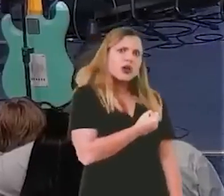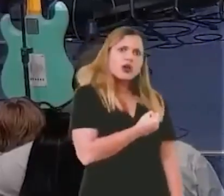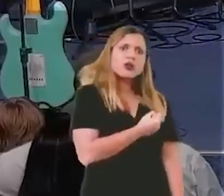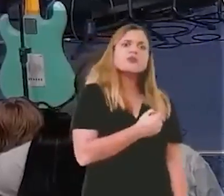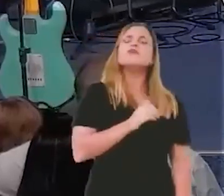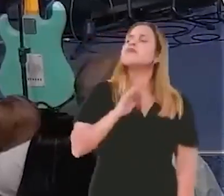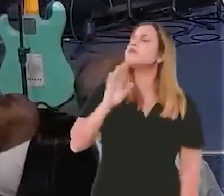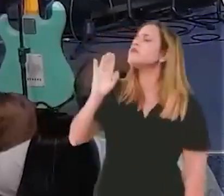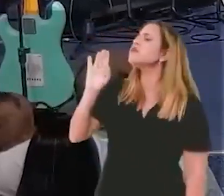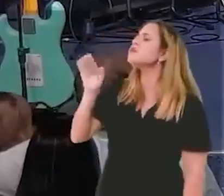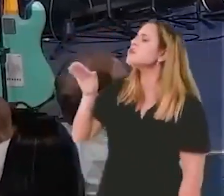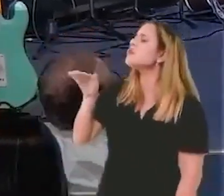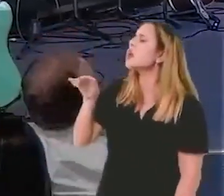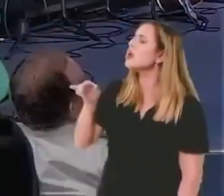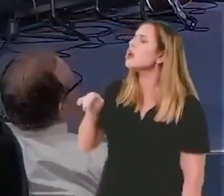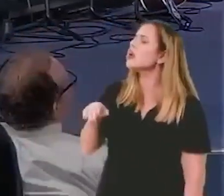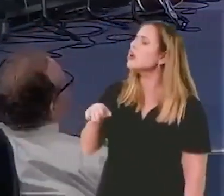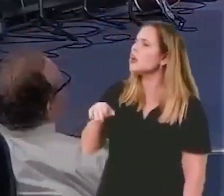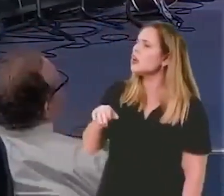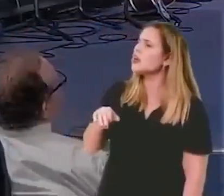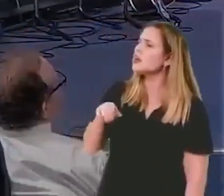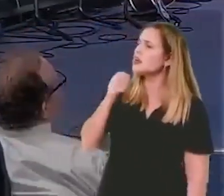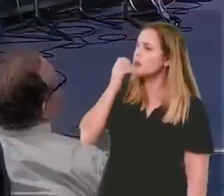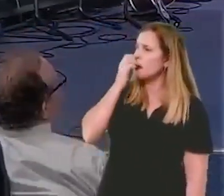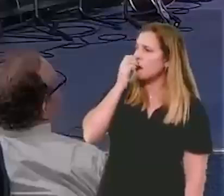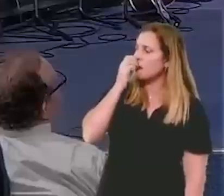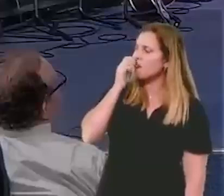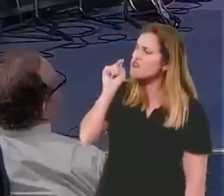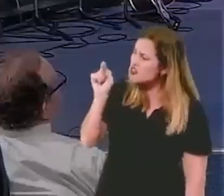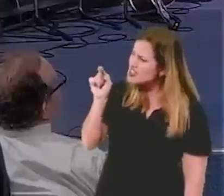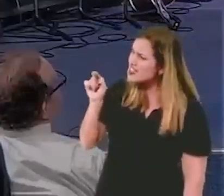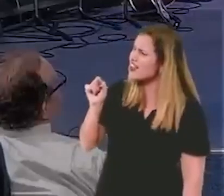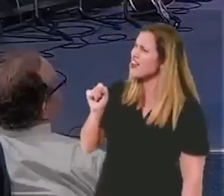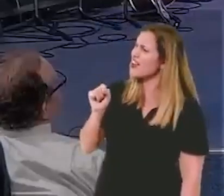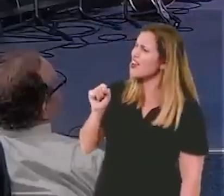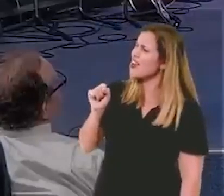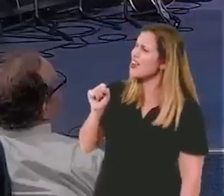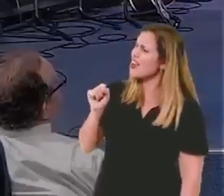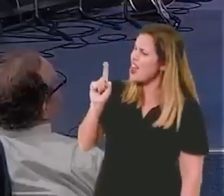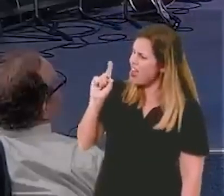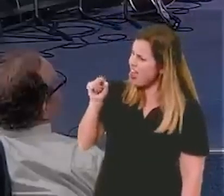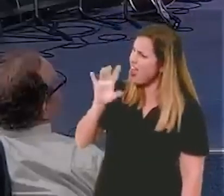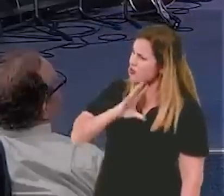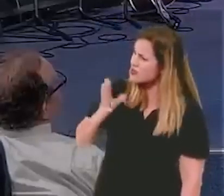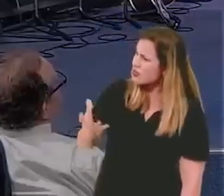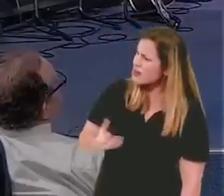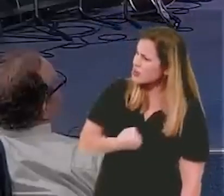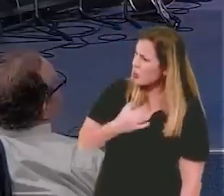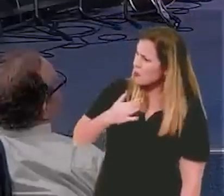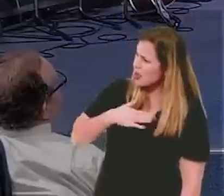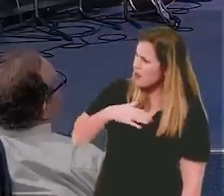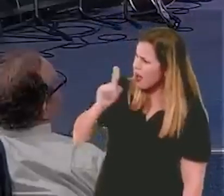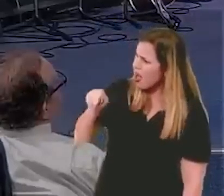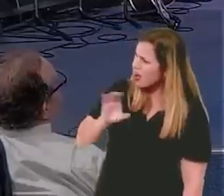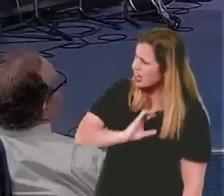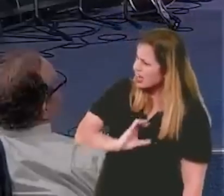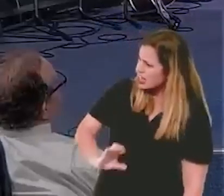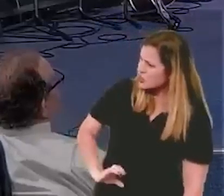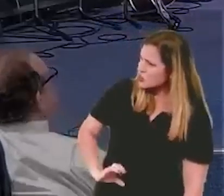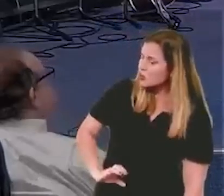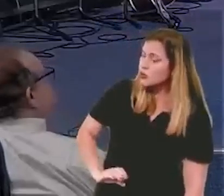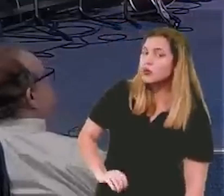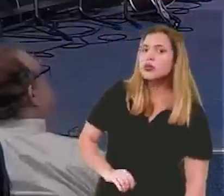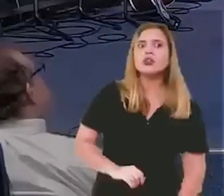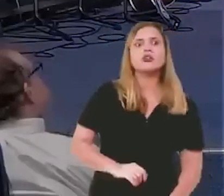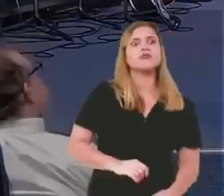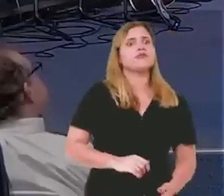perguntando assim: porventura, tu não és o próprio Cristo? Olha a